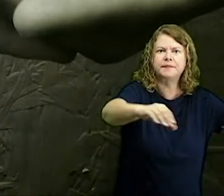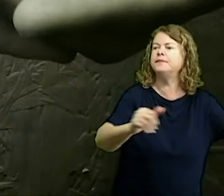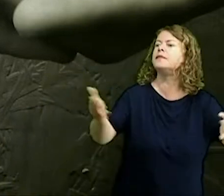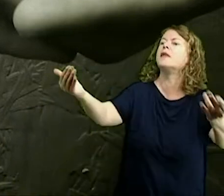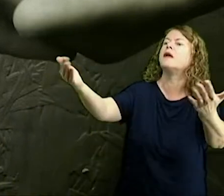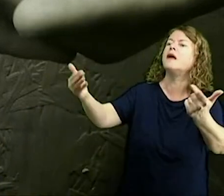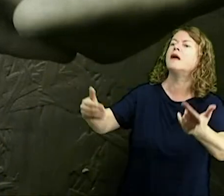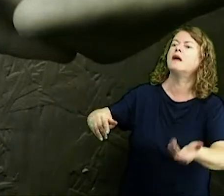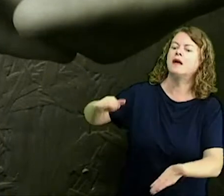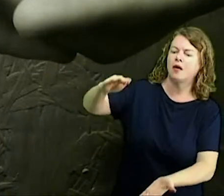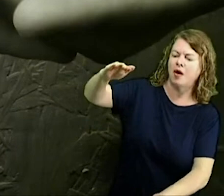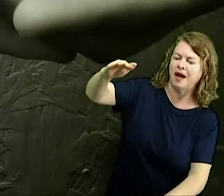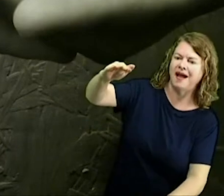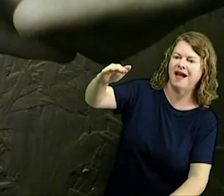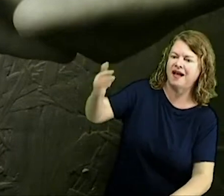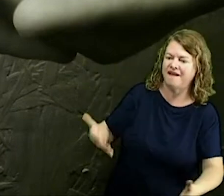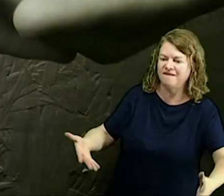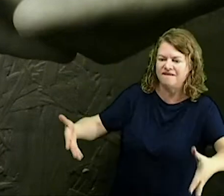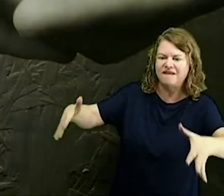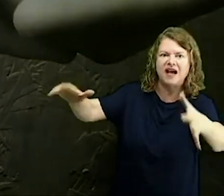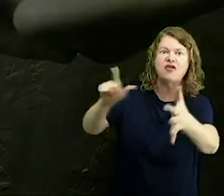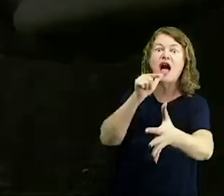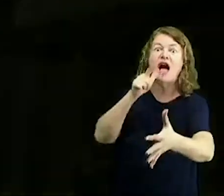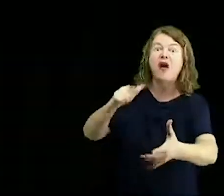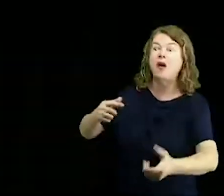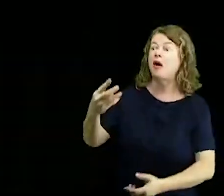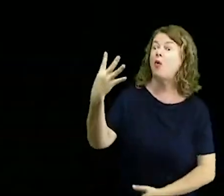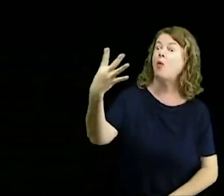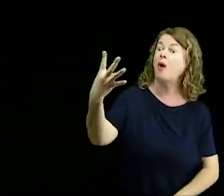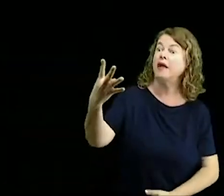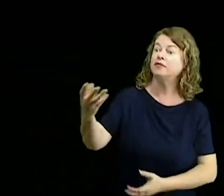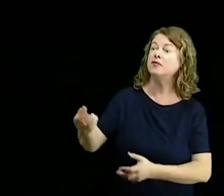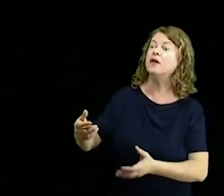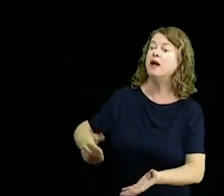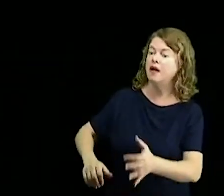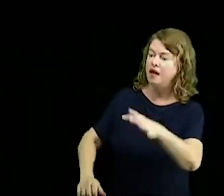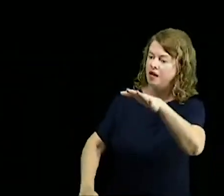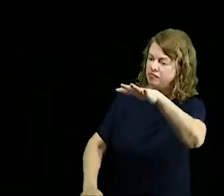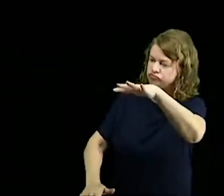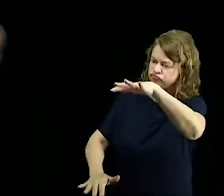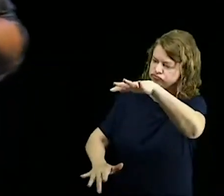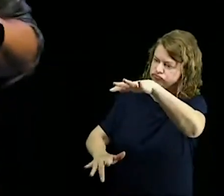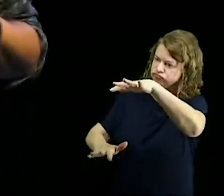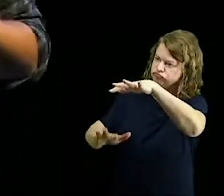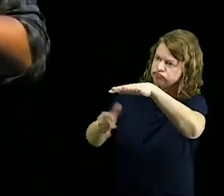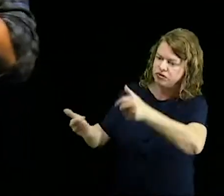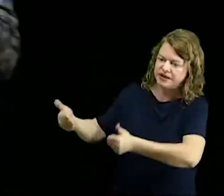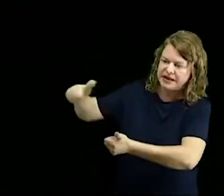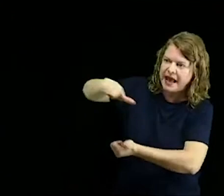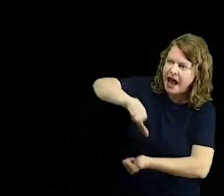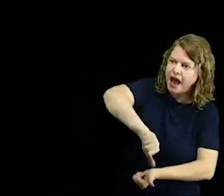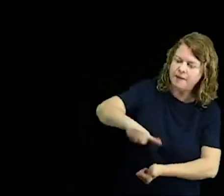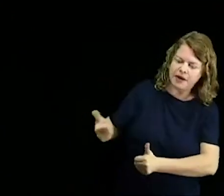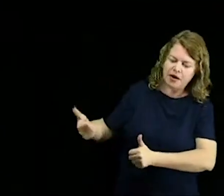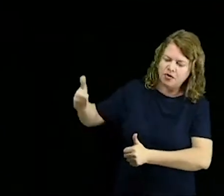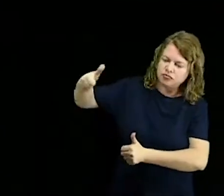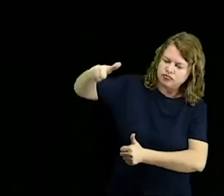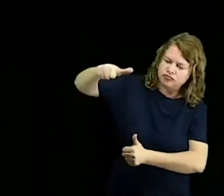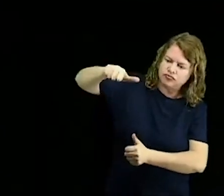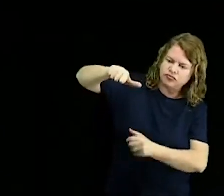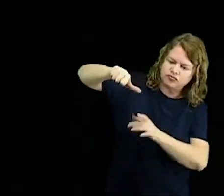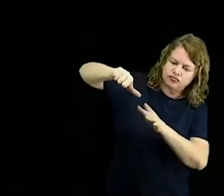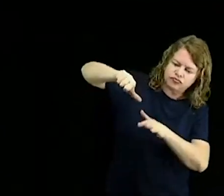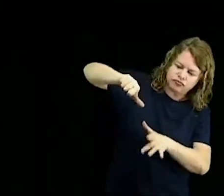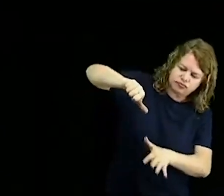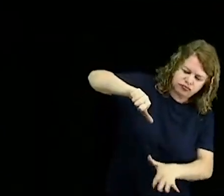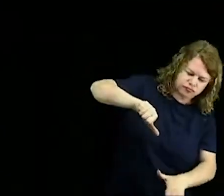o holocausto e sobre a lenha. Ele está oferecendo aqui para Deus mais do que o bezerro, porque naquele tempo eles estavam sem água